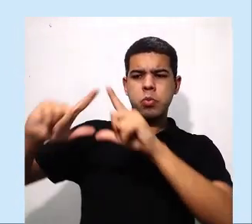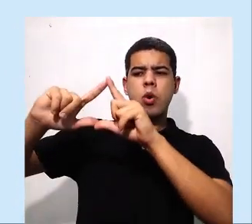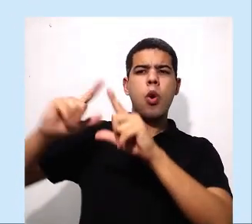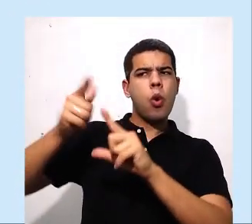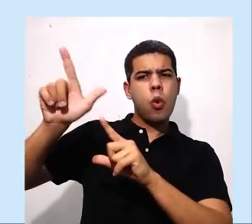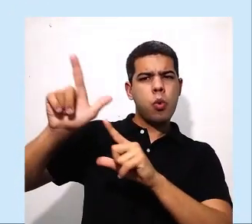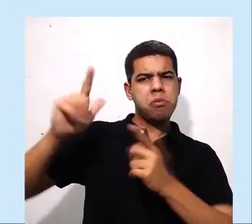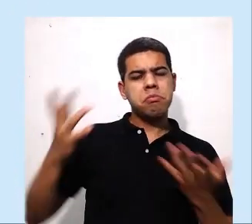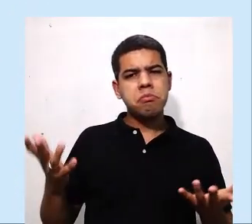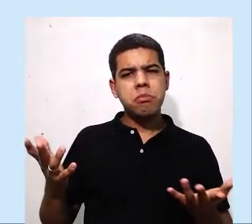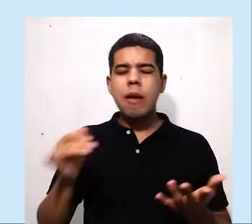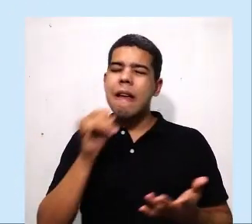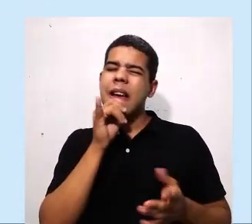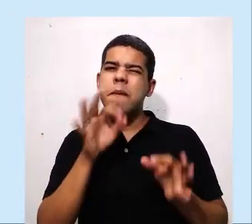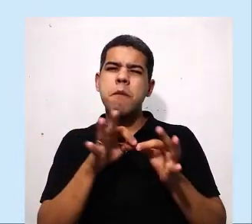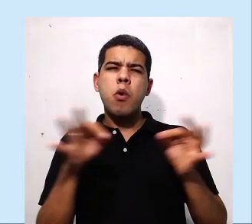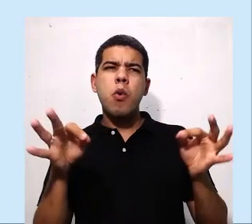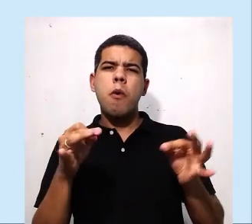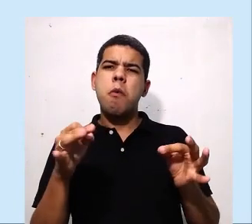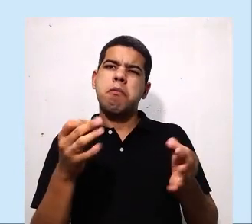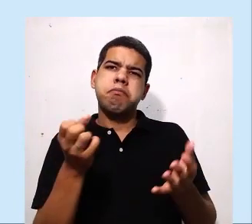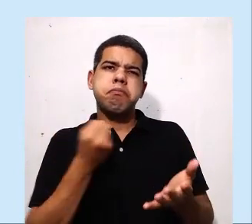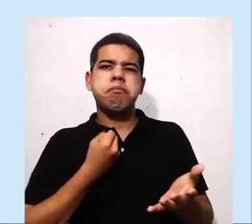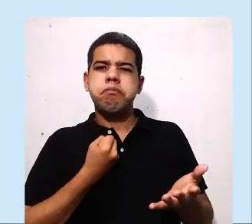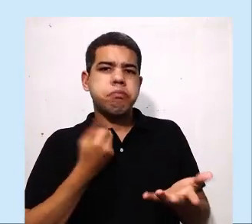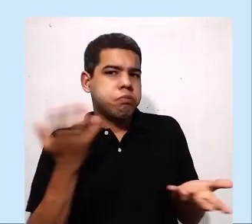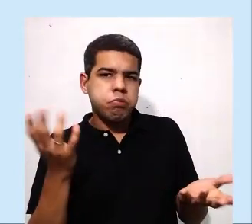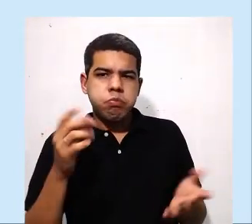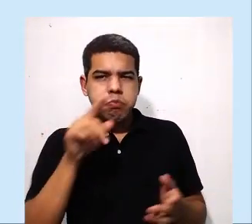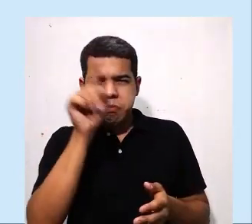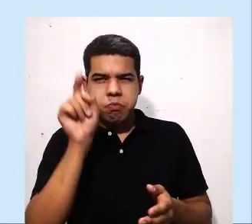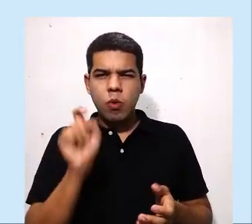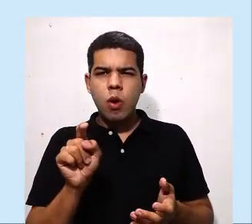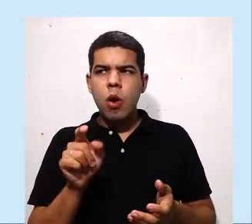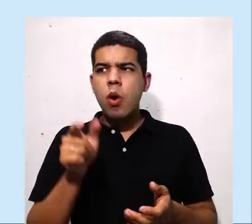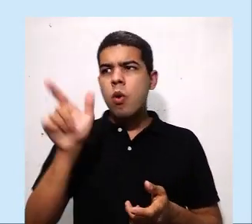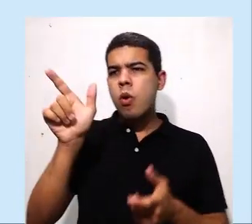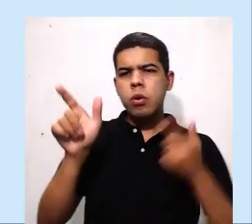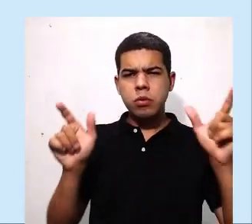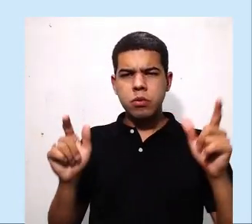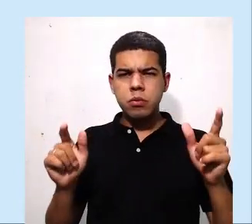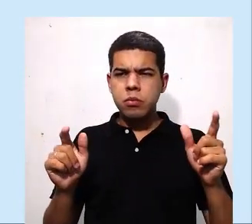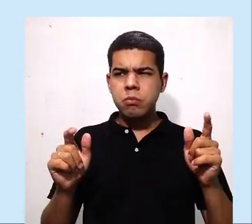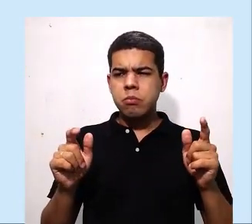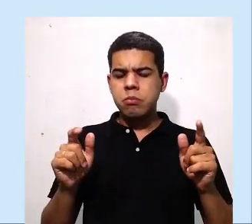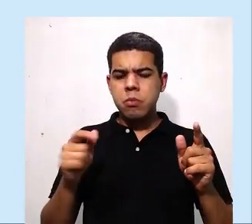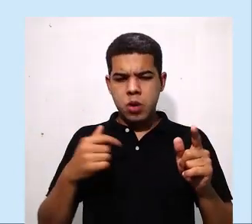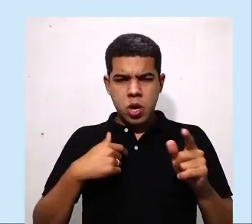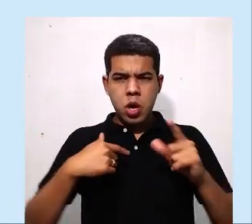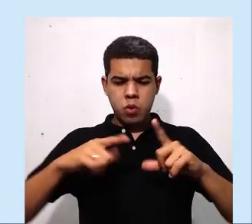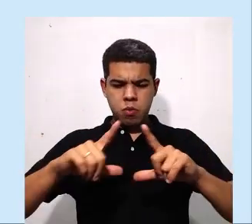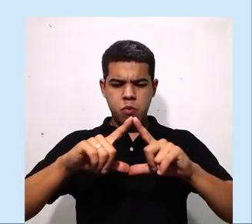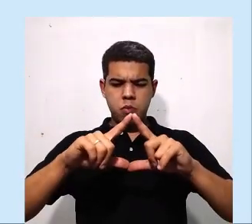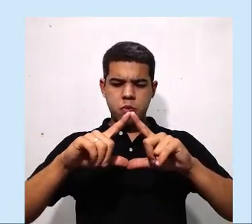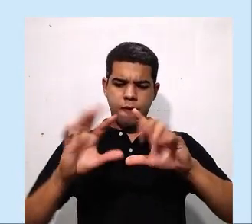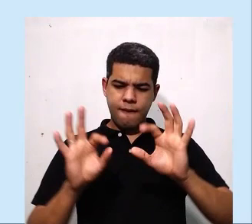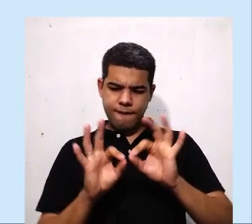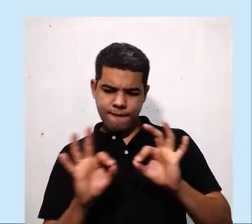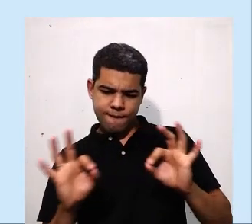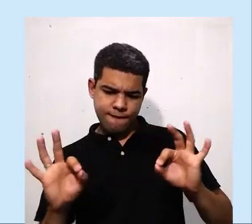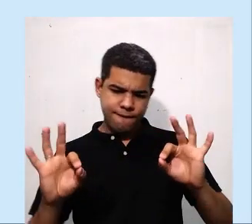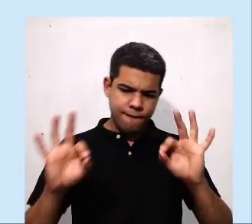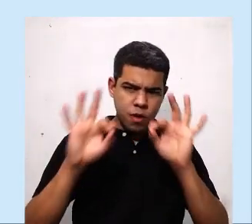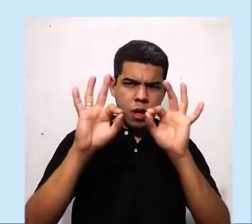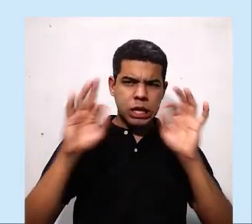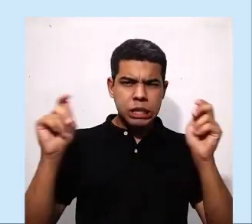assim? Se eu pegar uma medida tal, a outra, beleza, e a outra, com essas informações, será que eu consigo construir